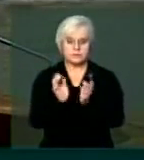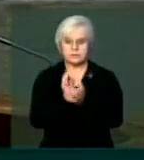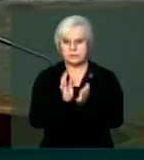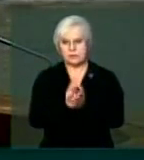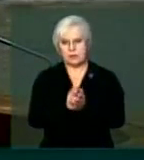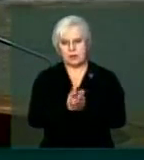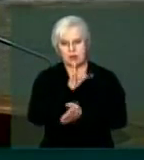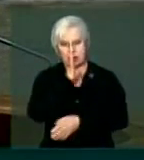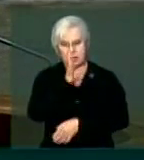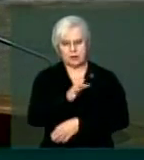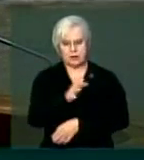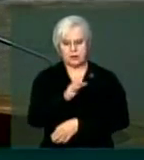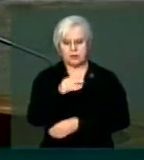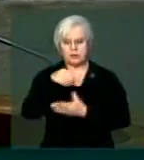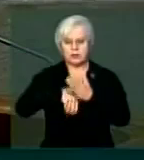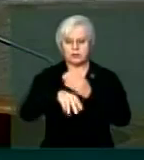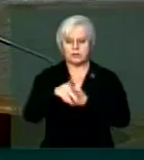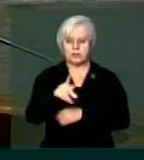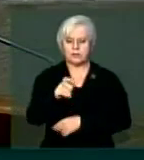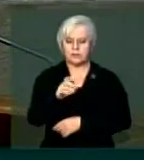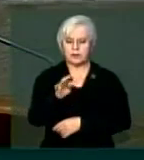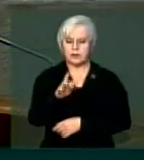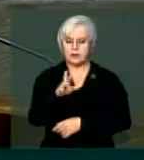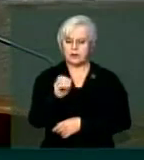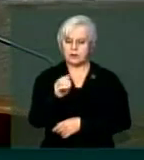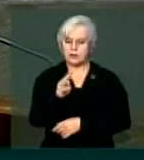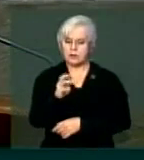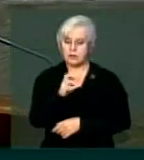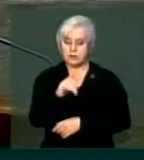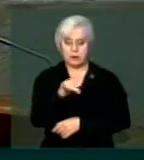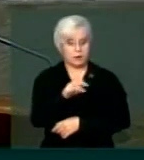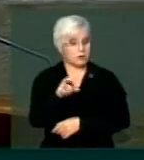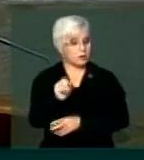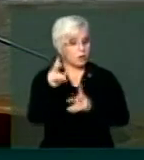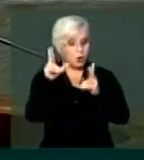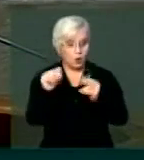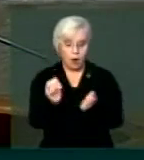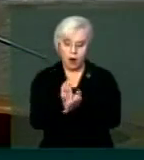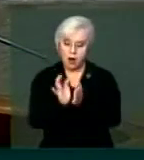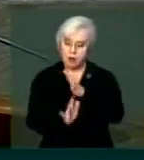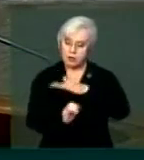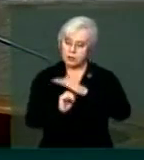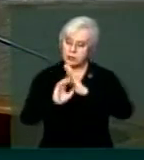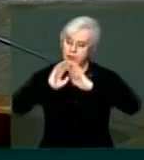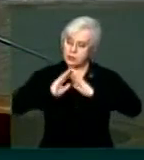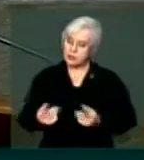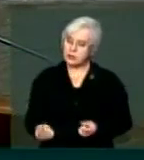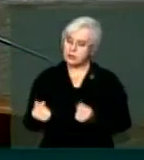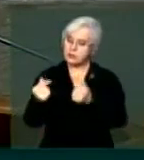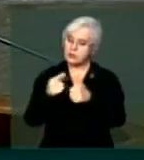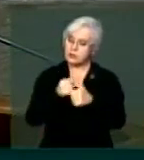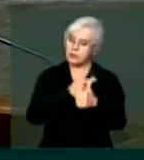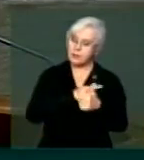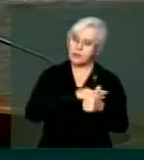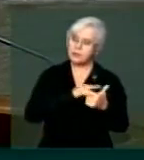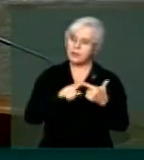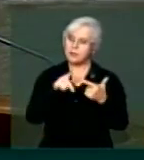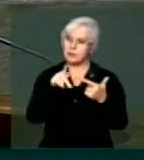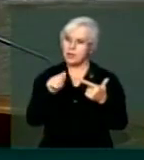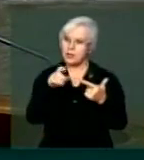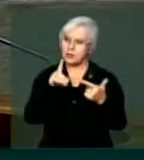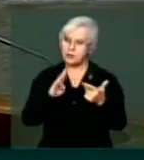delatores do caso Petrobras. São as mesmas que doaram para o PT, para o PSDB, para o